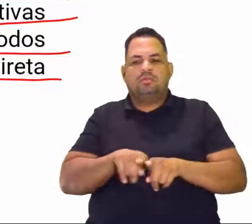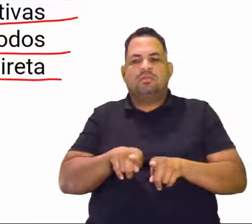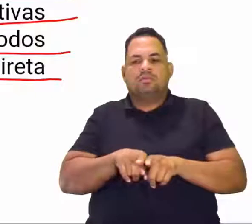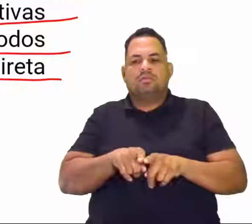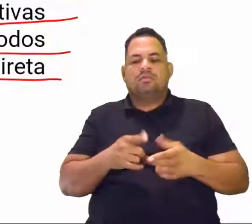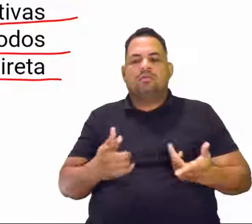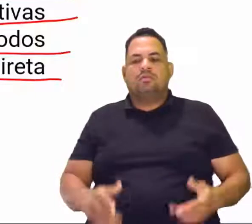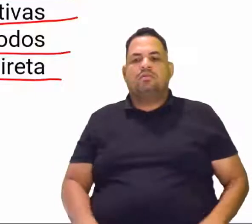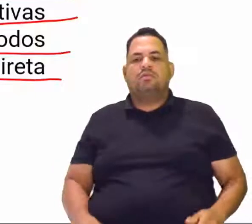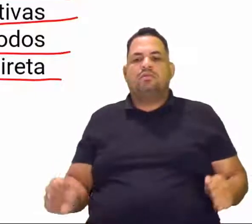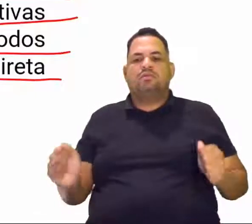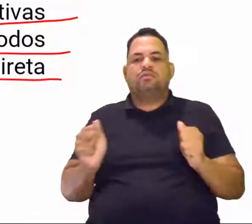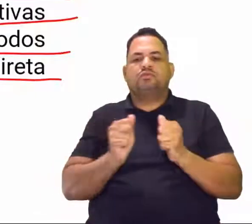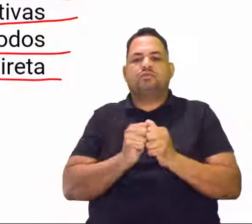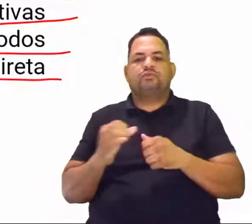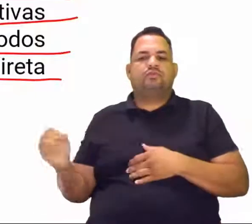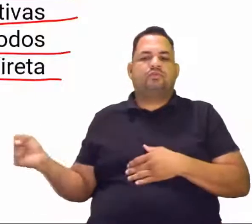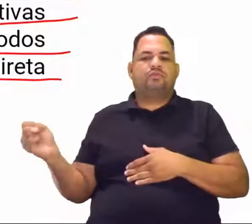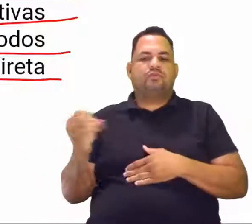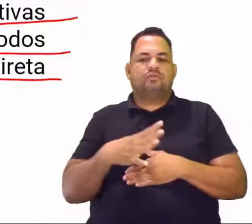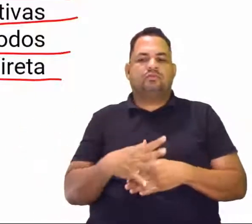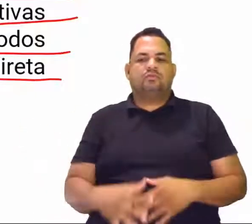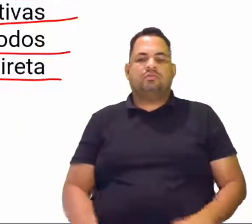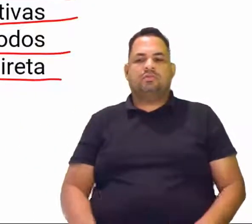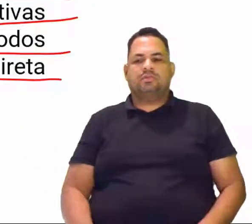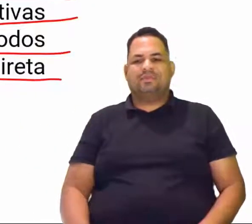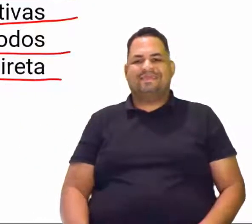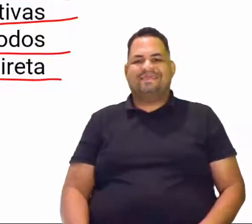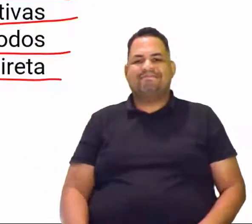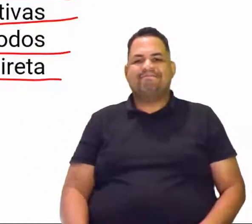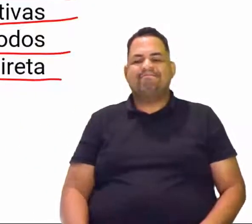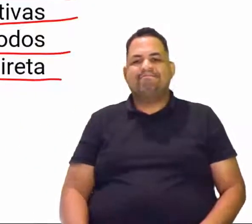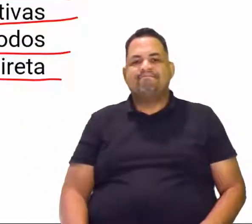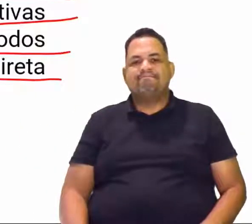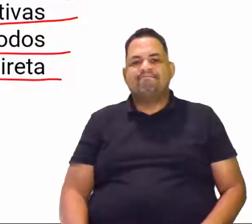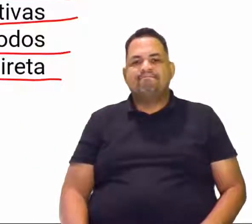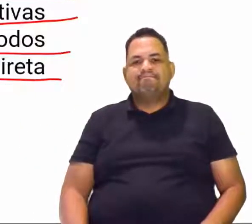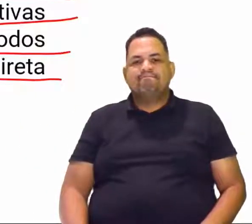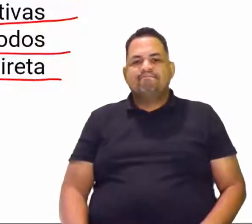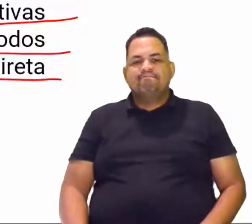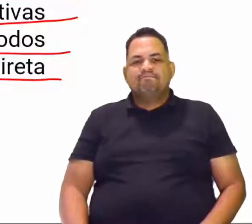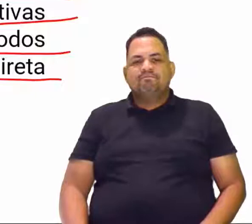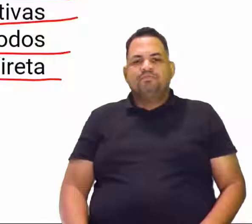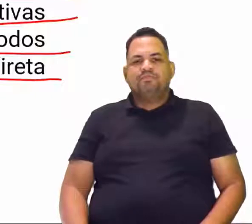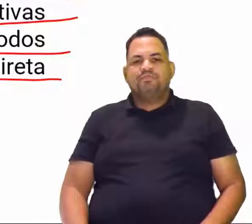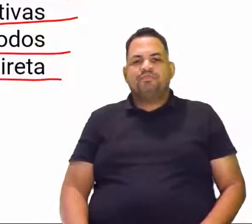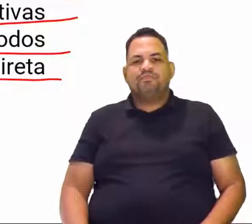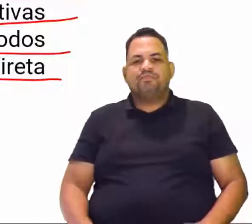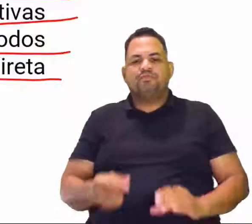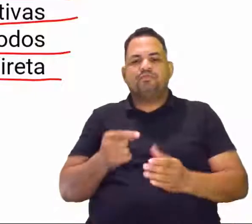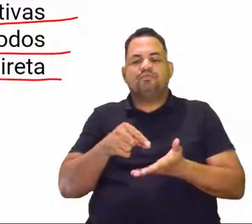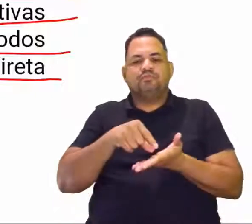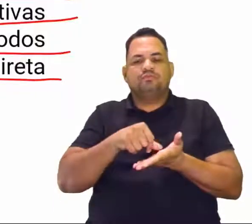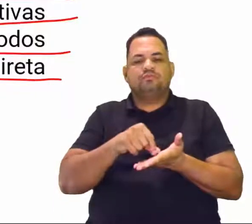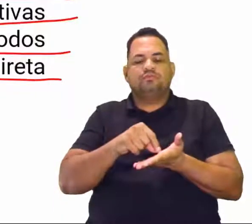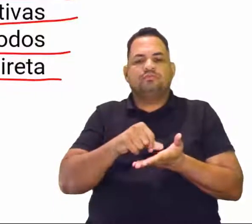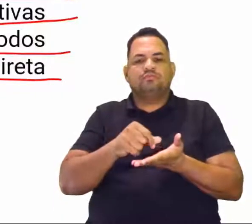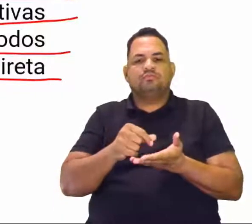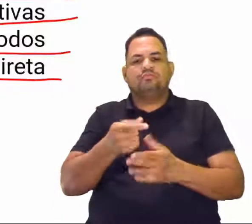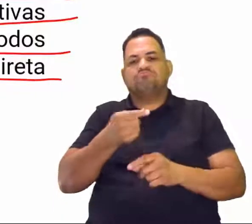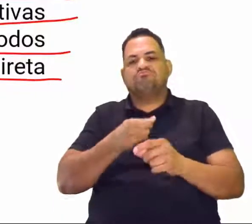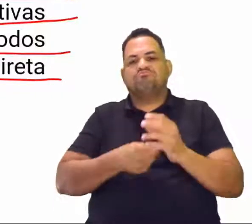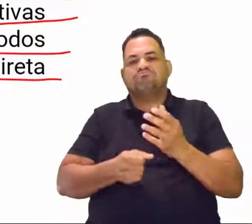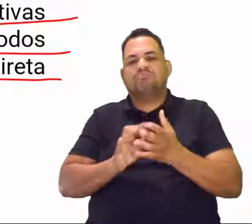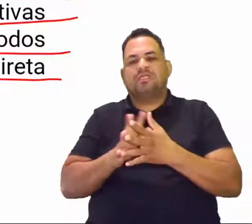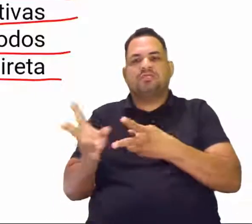capitalismo que veio junto com a modernidade né e lembre-se capitalismo é quer dizer